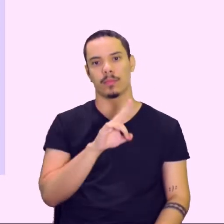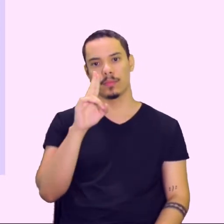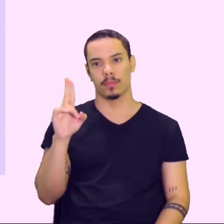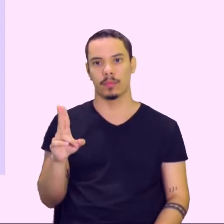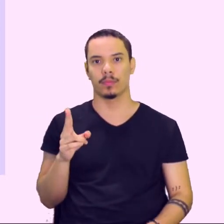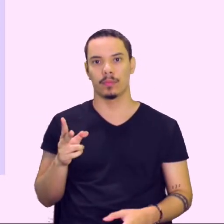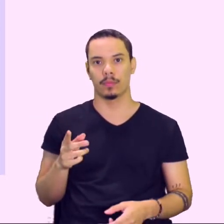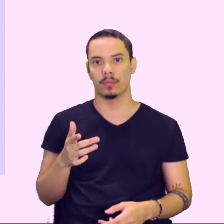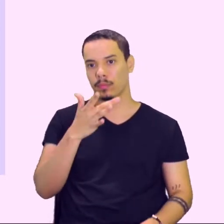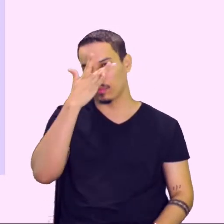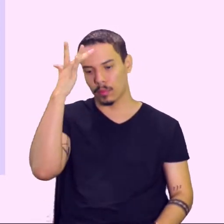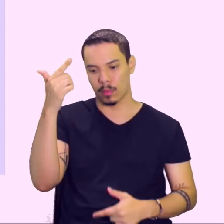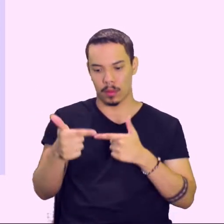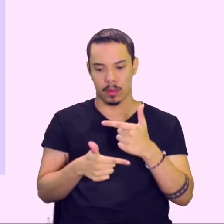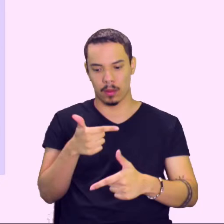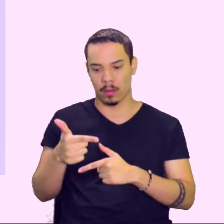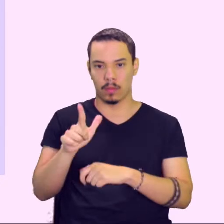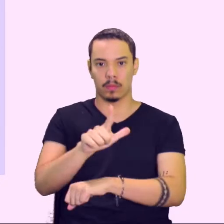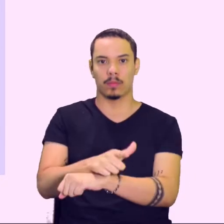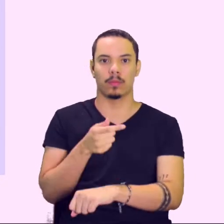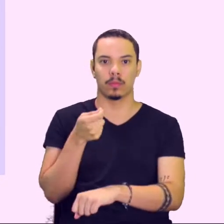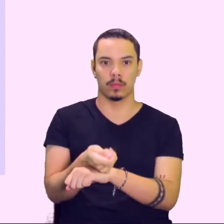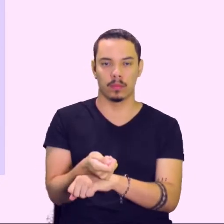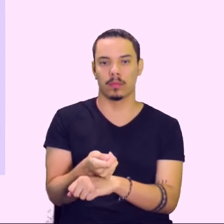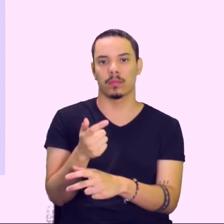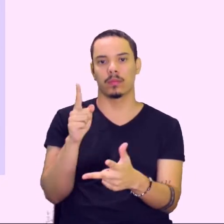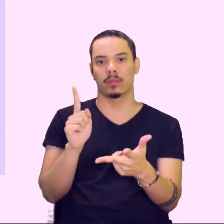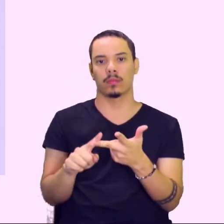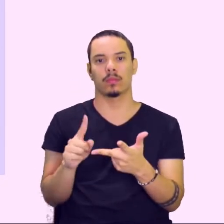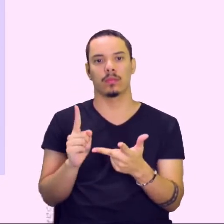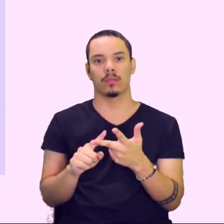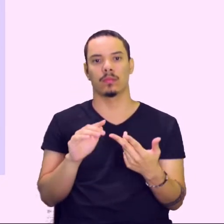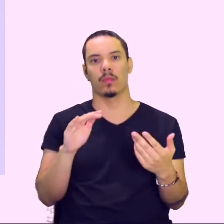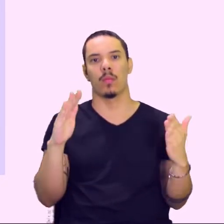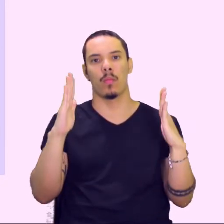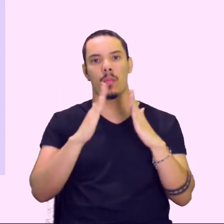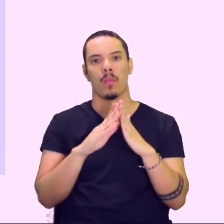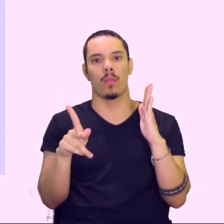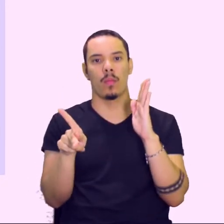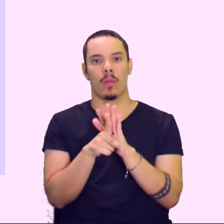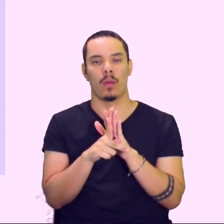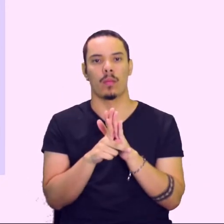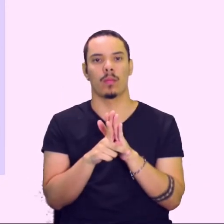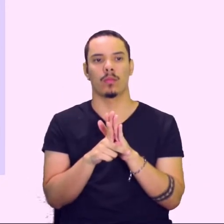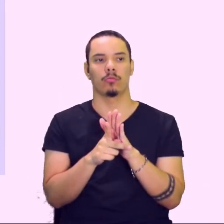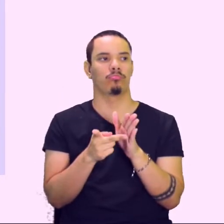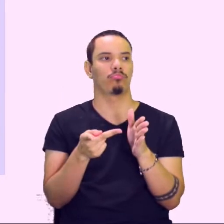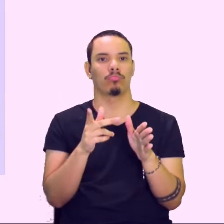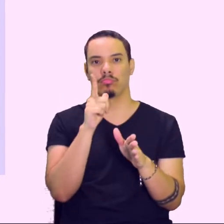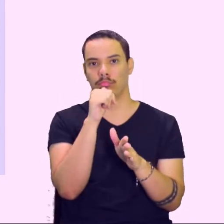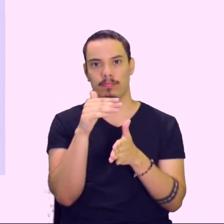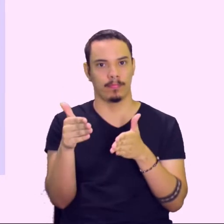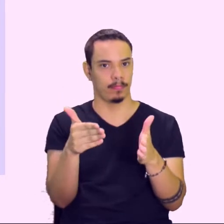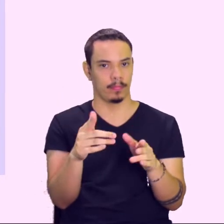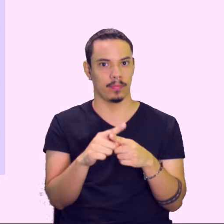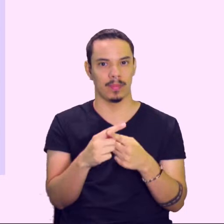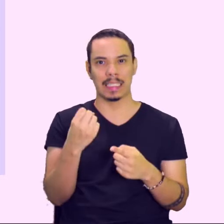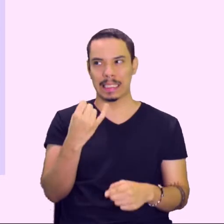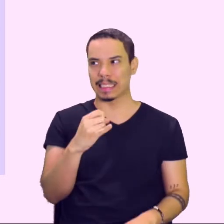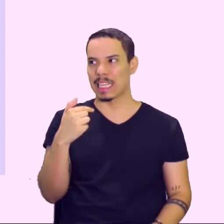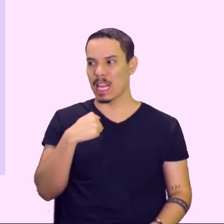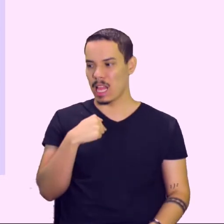extrativistas. extrativista, quilombolas, né? Isso. Ribeirinho, aí tudo bem. Uhum. Mas de repente foi uma área que foi